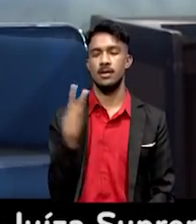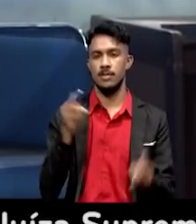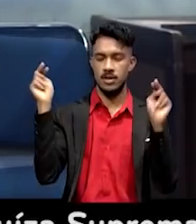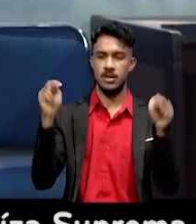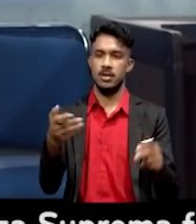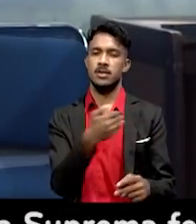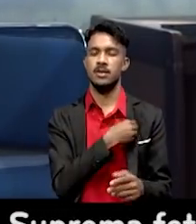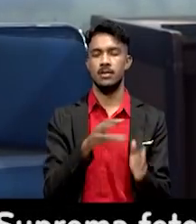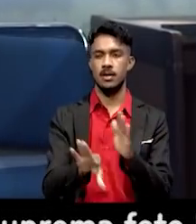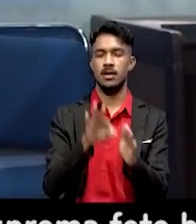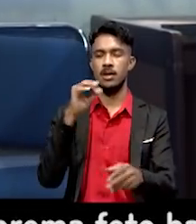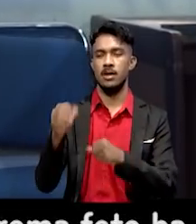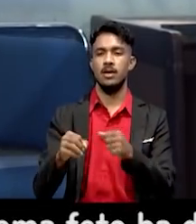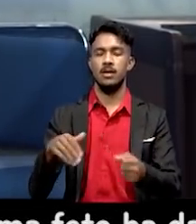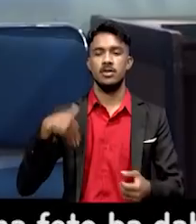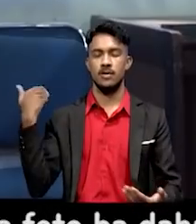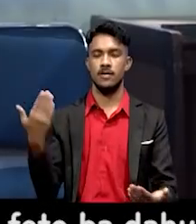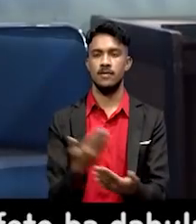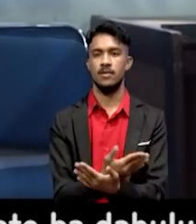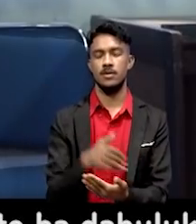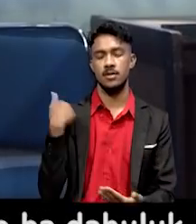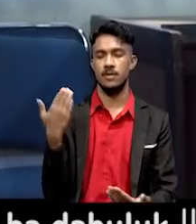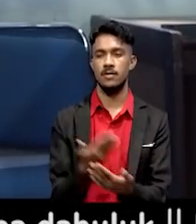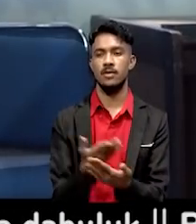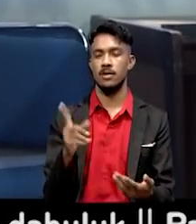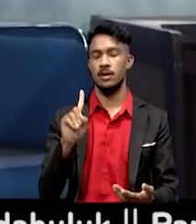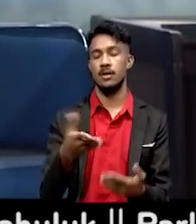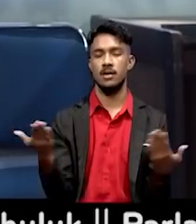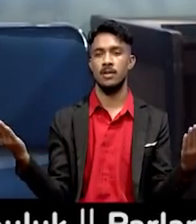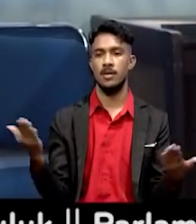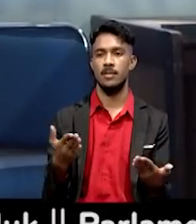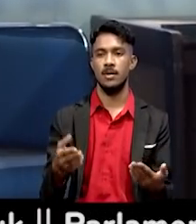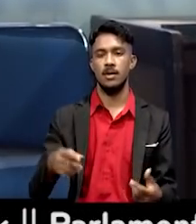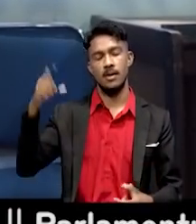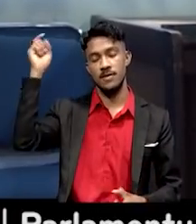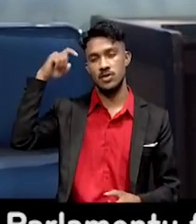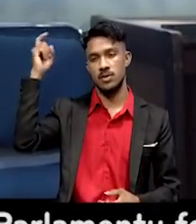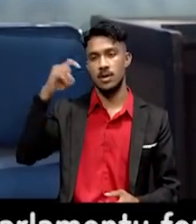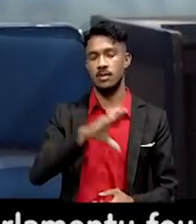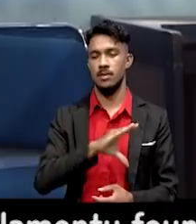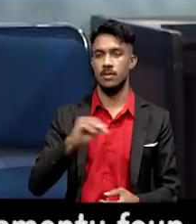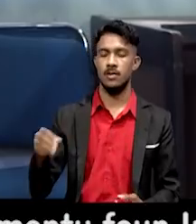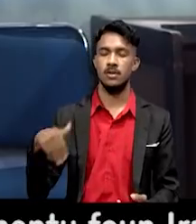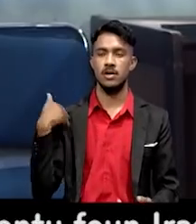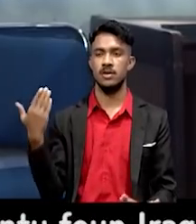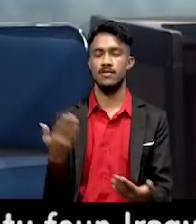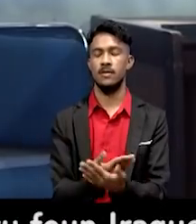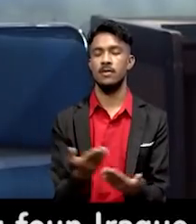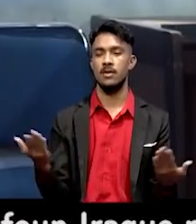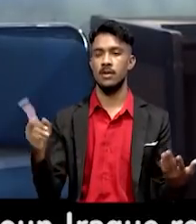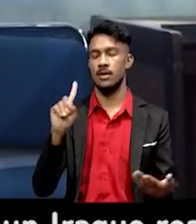fã cada geração fã ainda não vem mas visionário geração fã ainda não vem mas